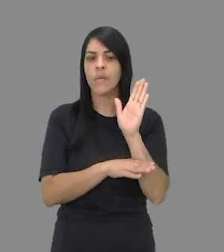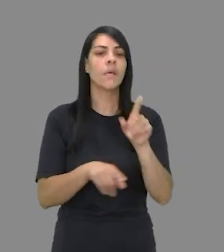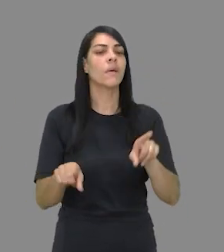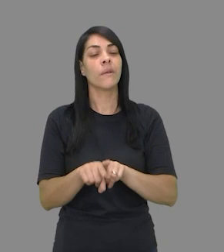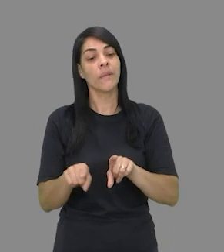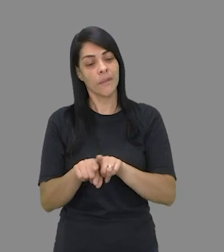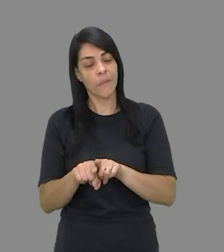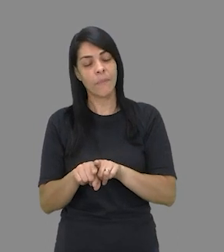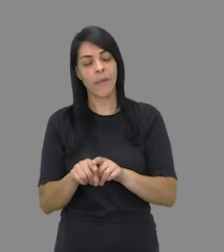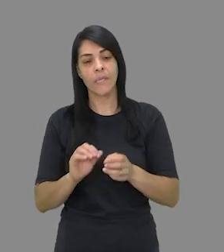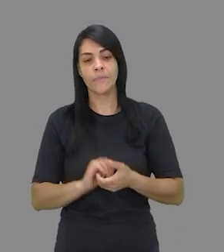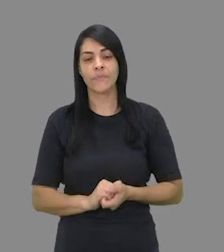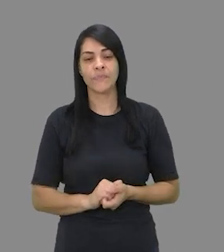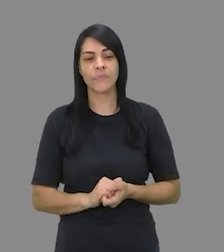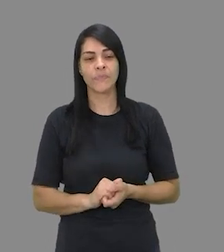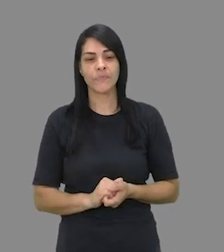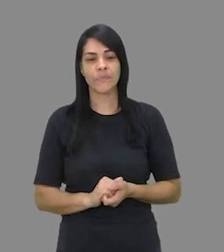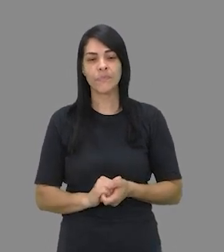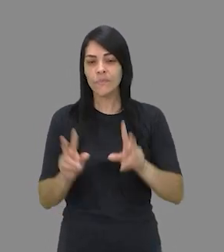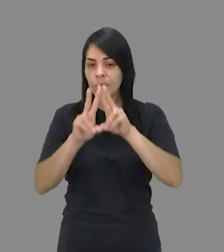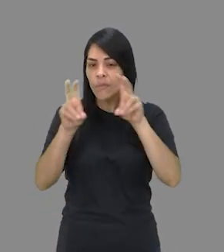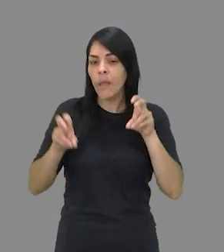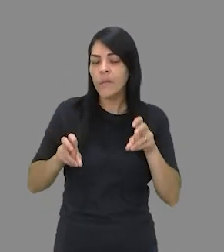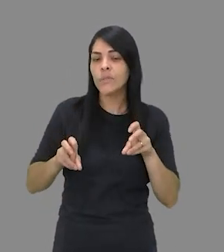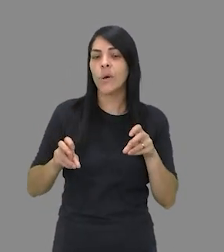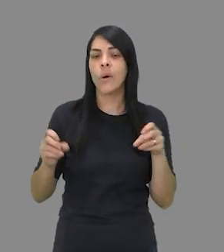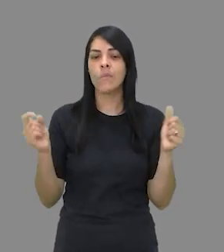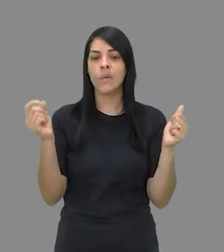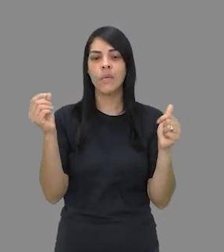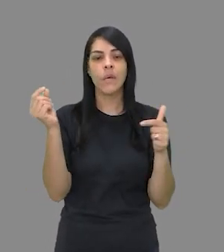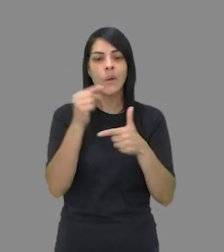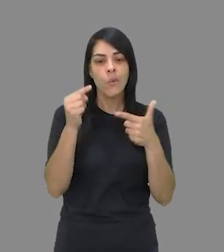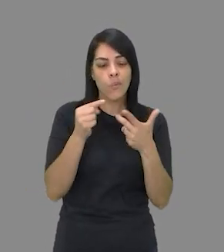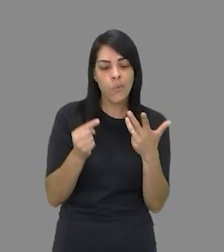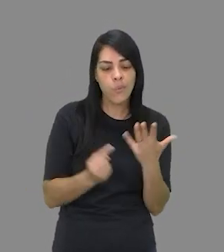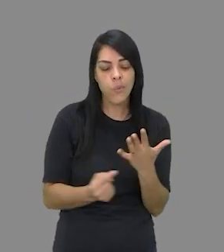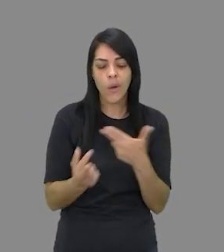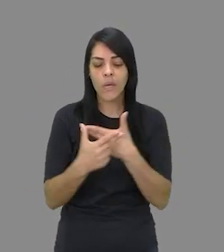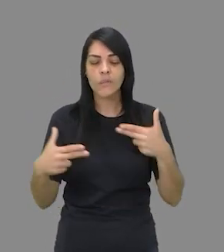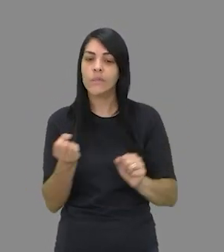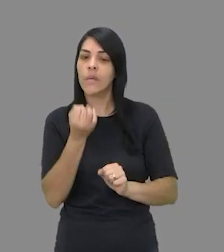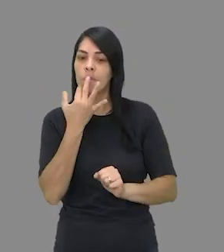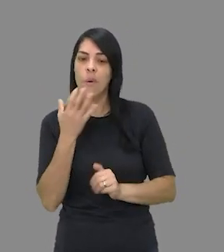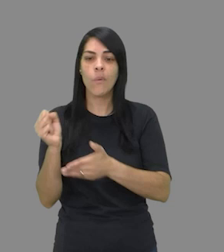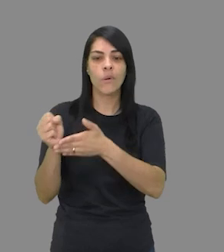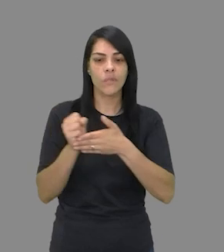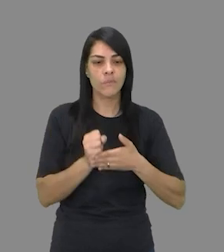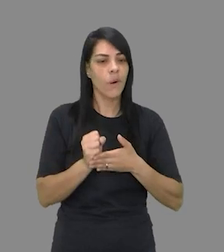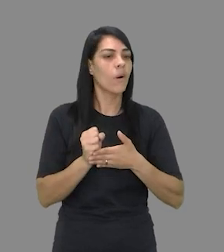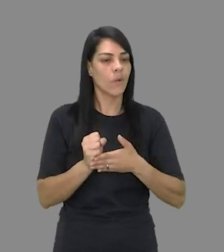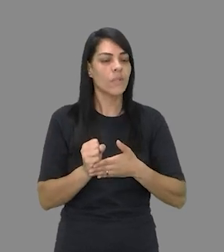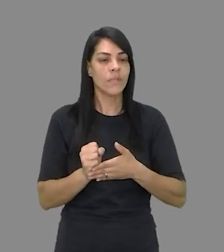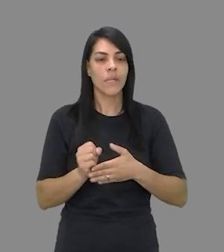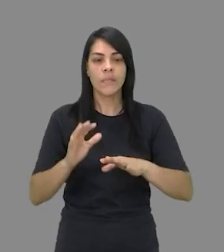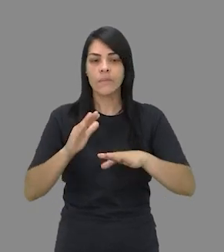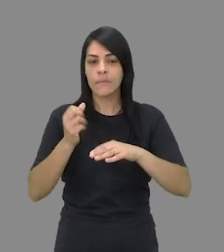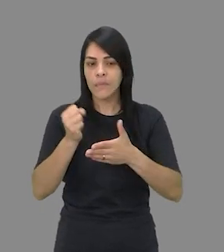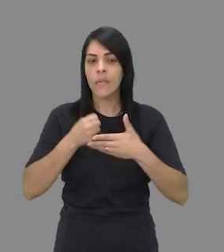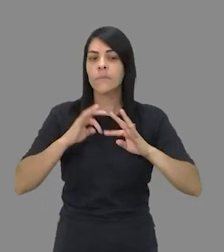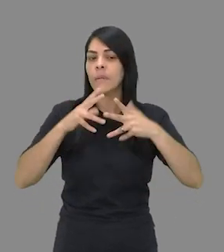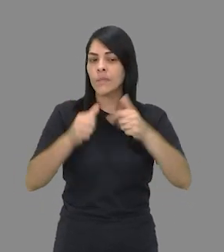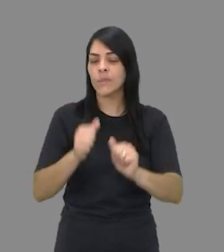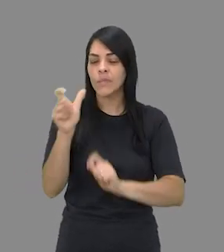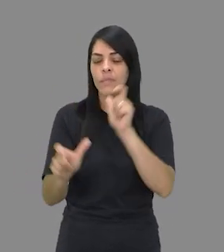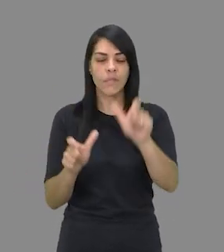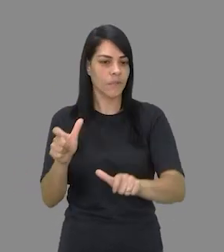bem como sobre os benefícios que estes esportes trazem a seus praticantes. Então,